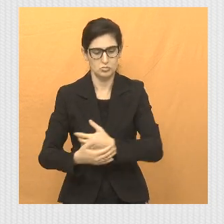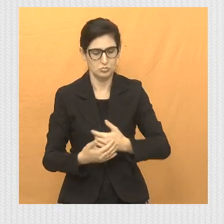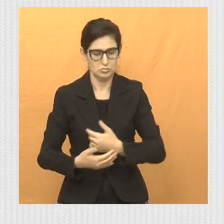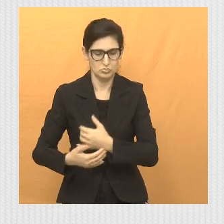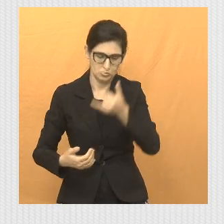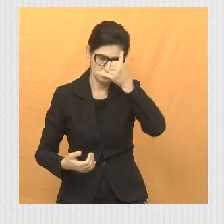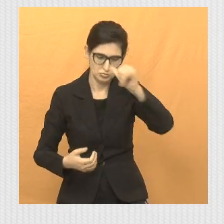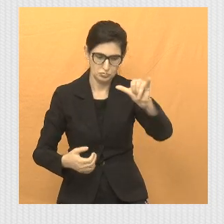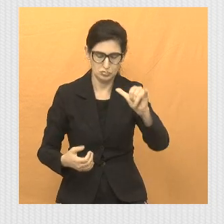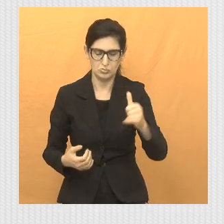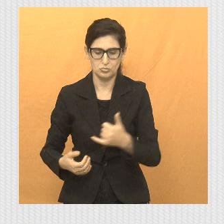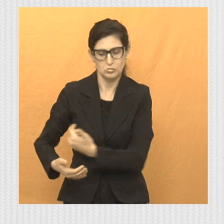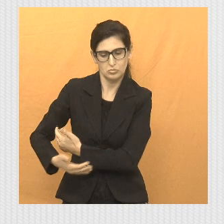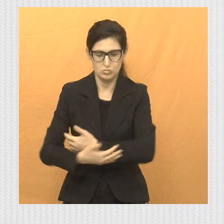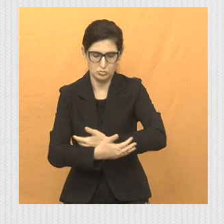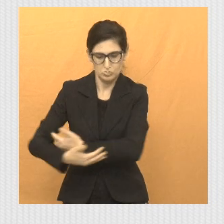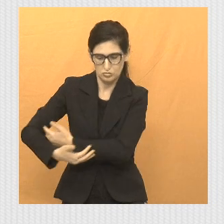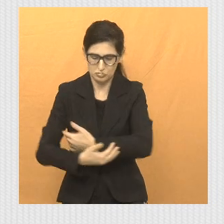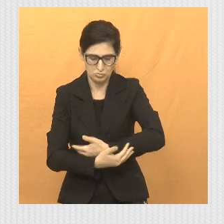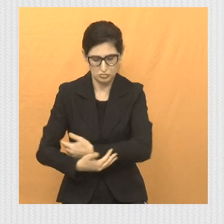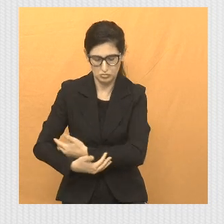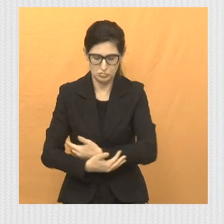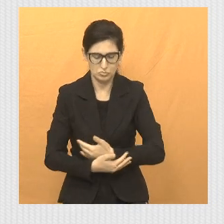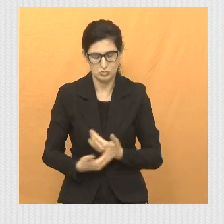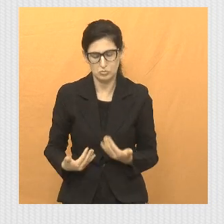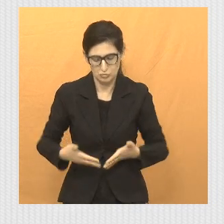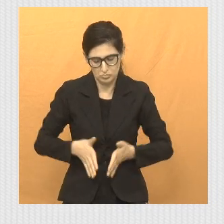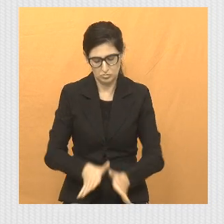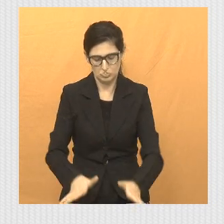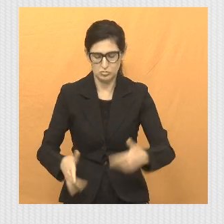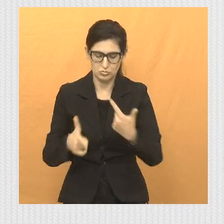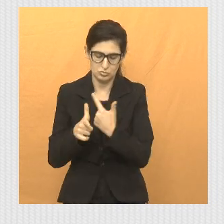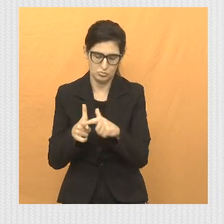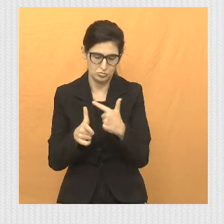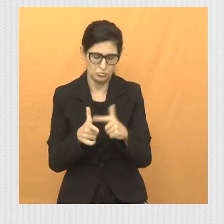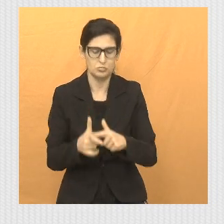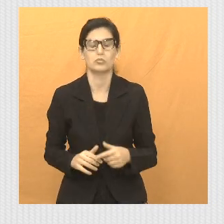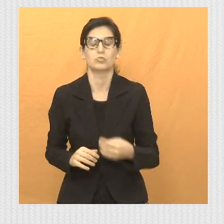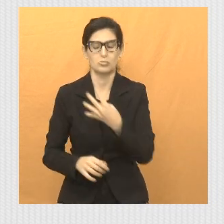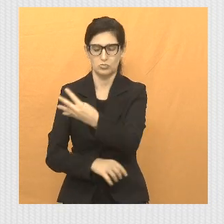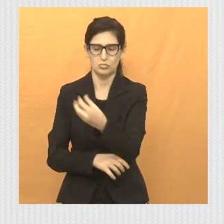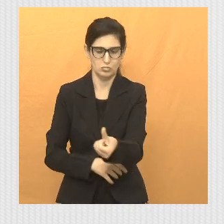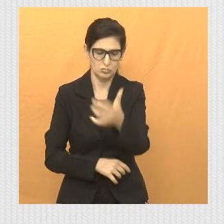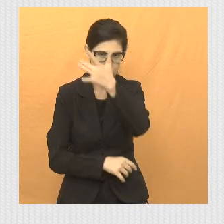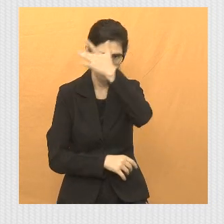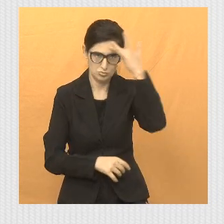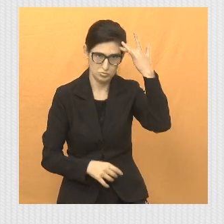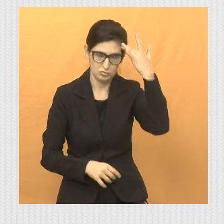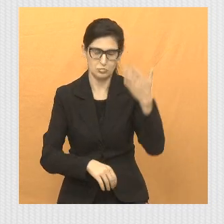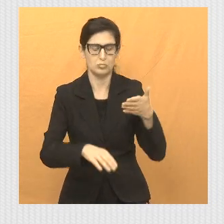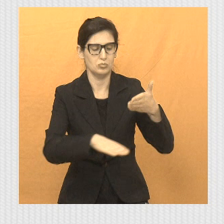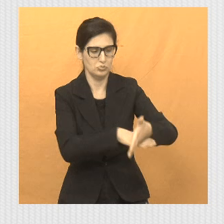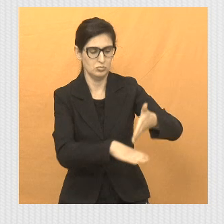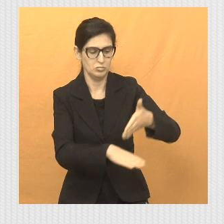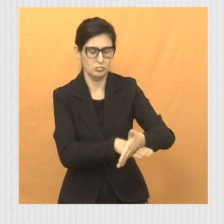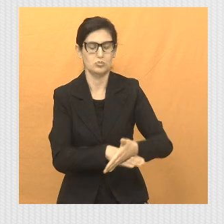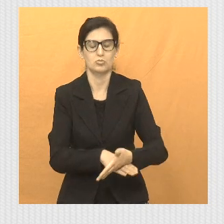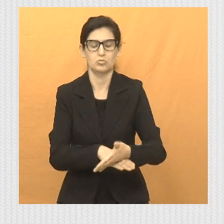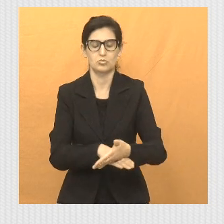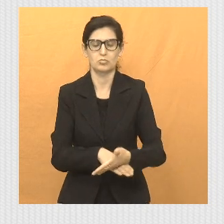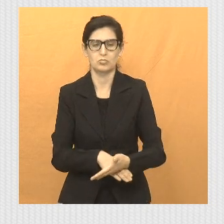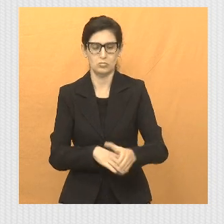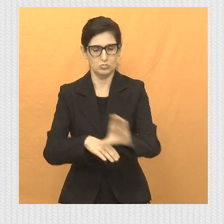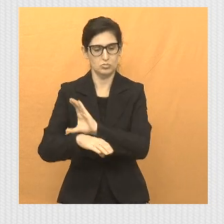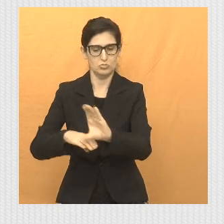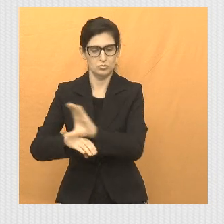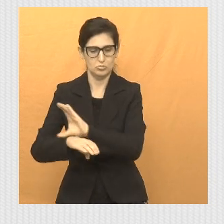entre outros, e 46 profissionais participaram de capacitações fora do